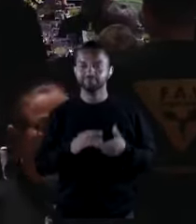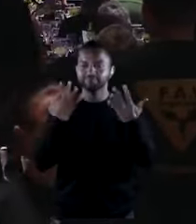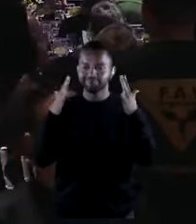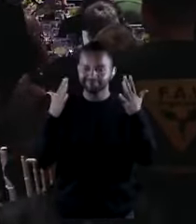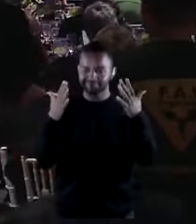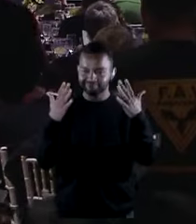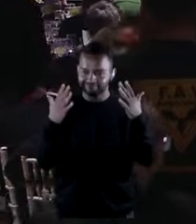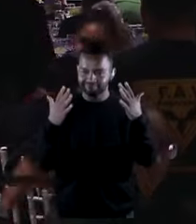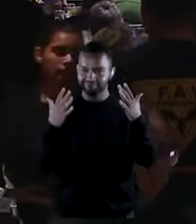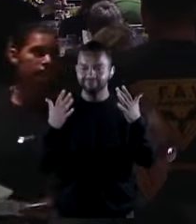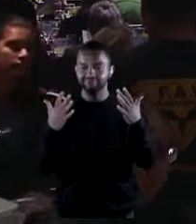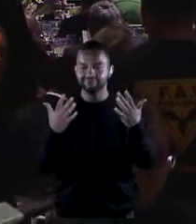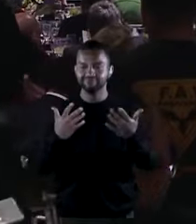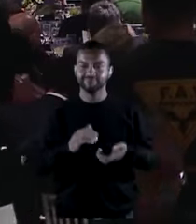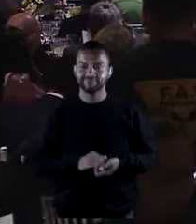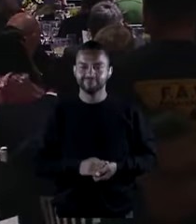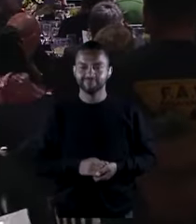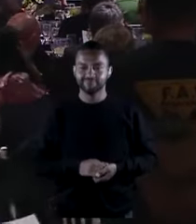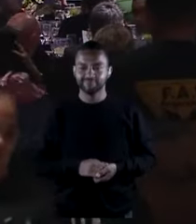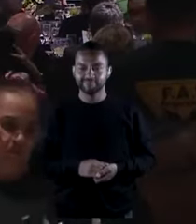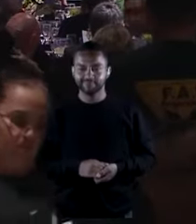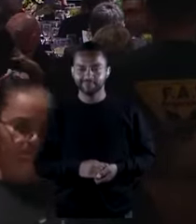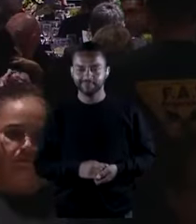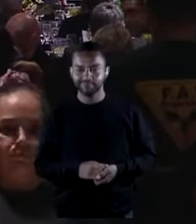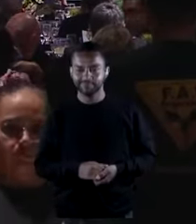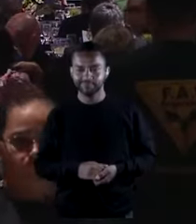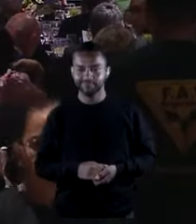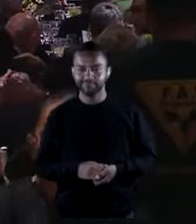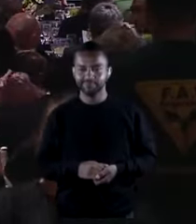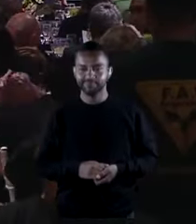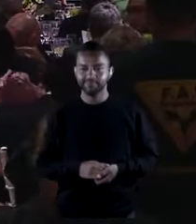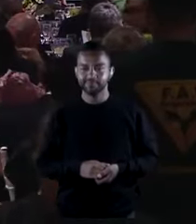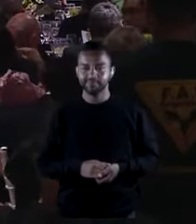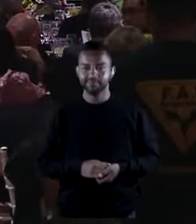Parabéns, parabéns, gente. Por favor, palco de vocês.